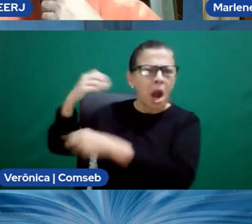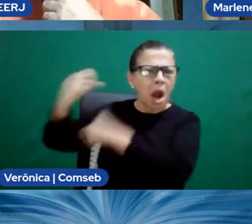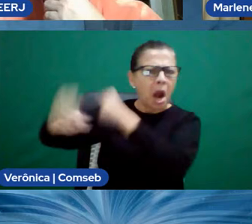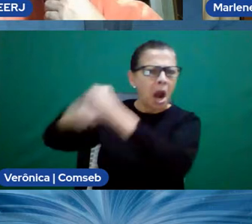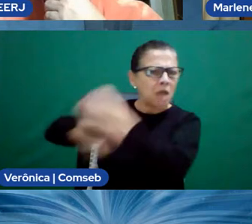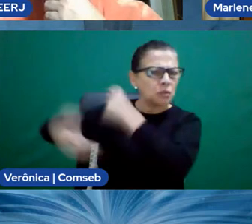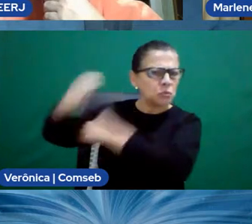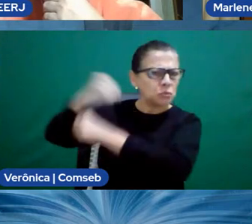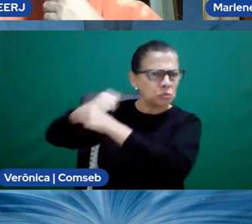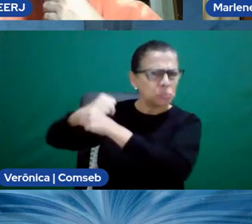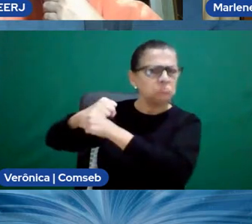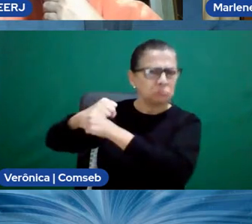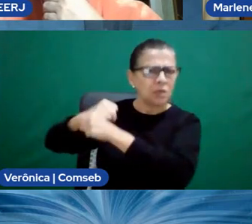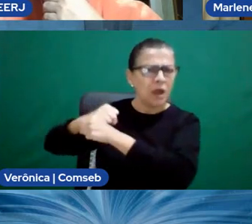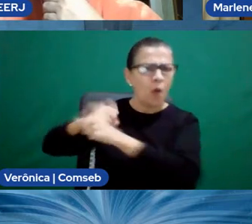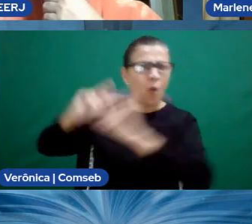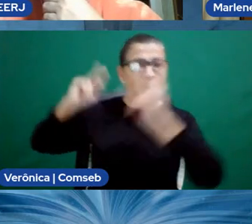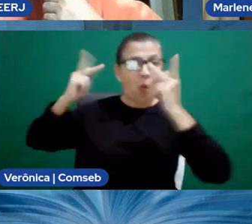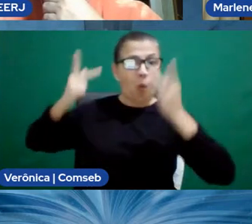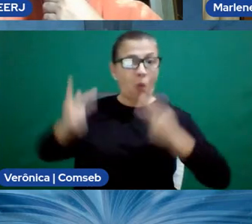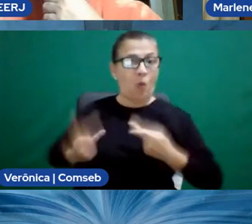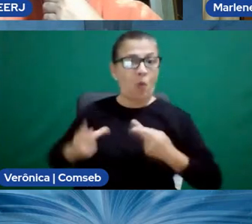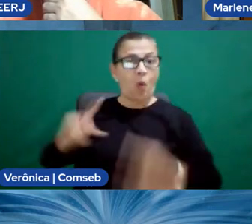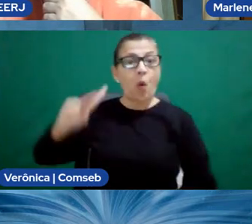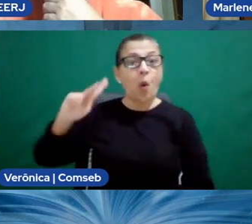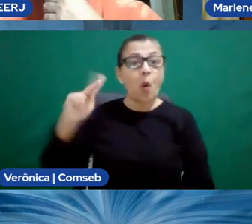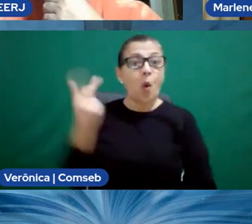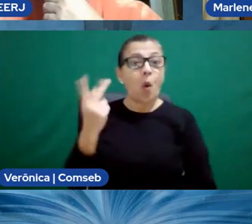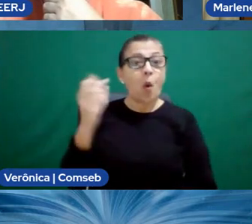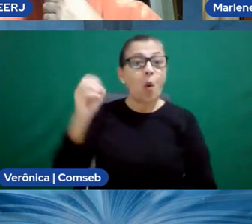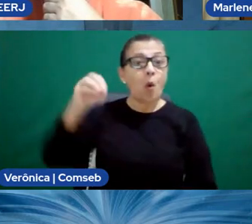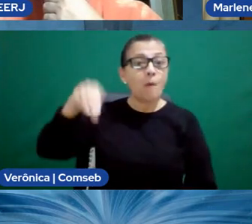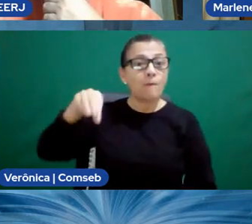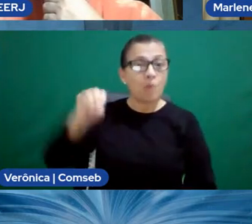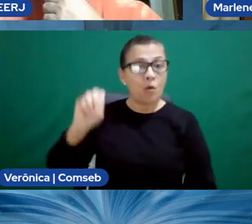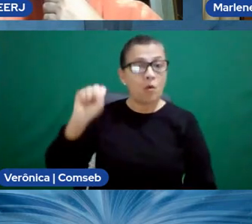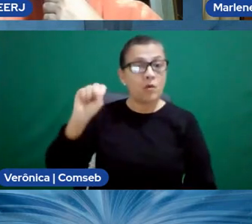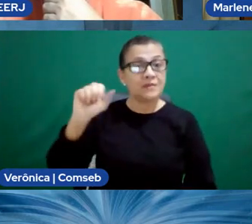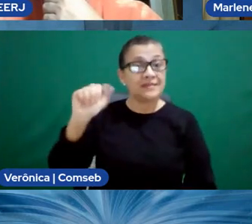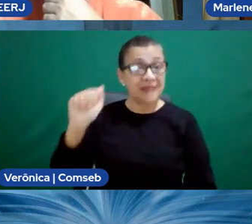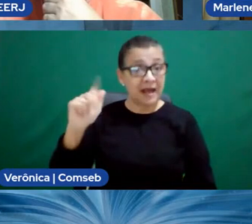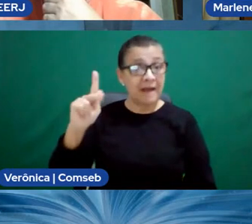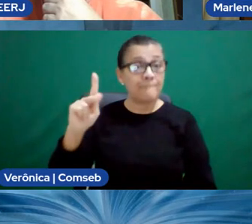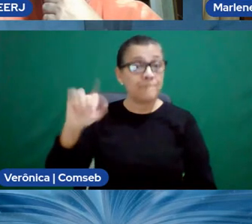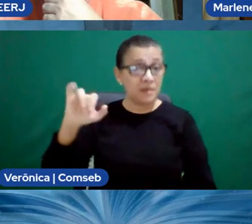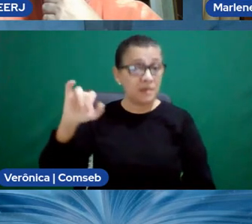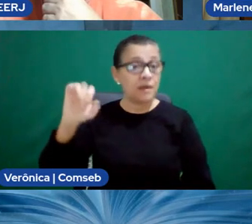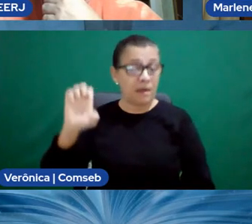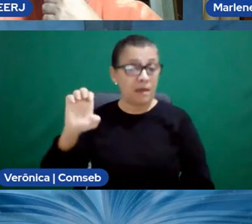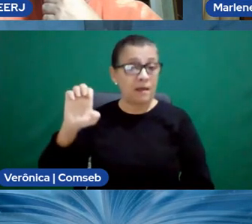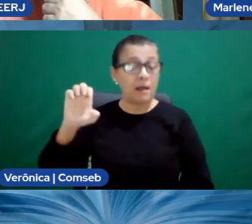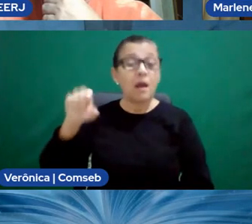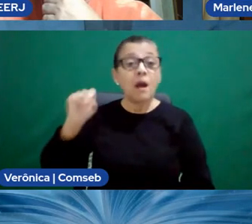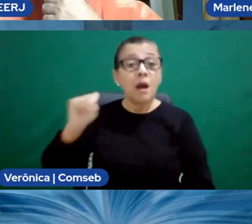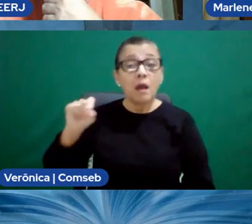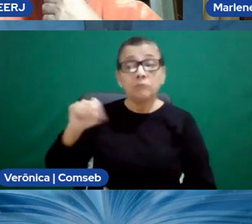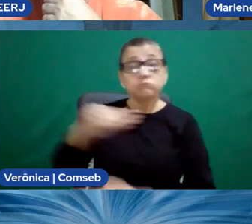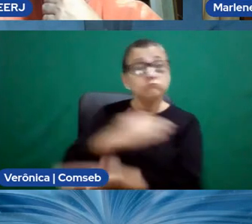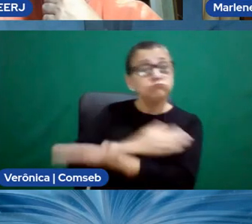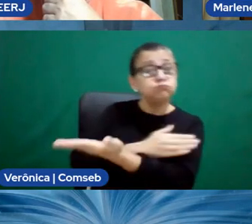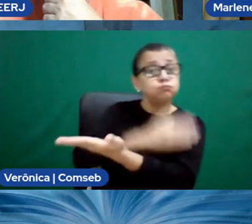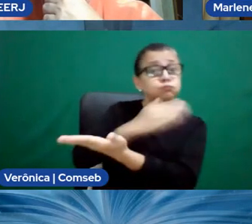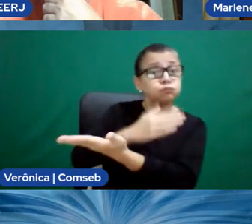Homo sapiens, toda essa evolução se processou no período que deveria se processar,